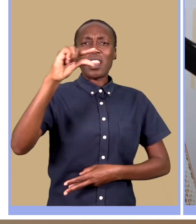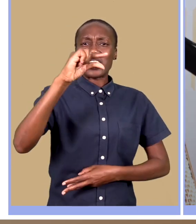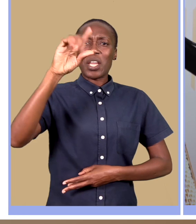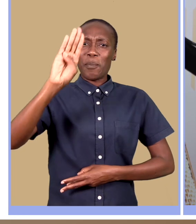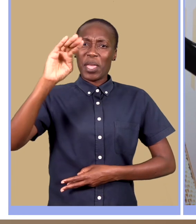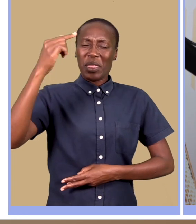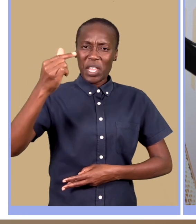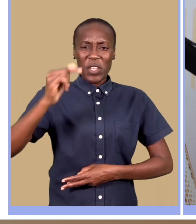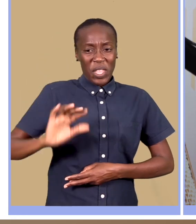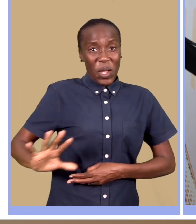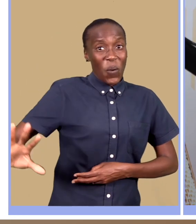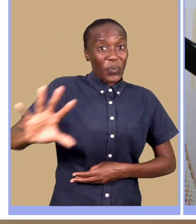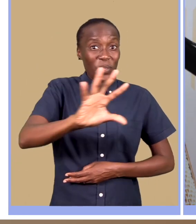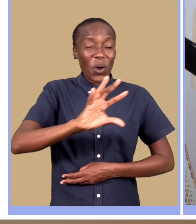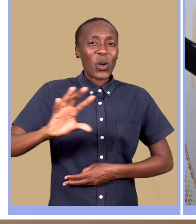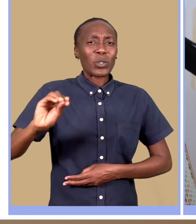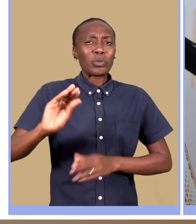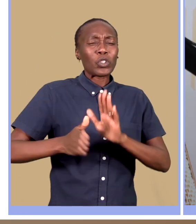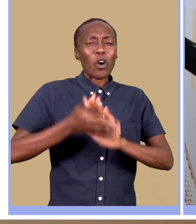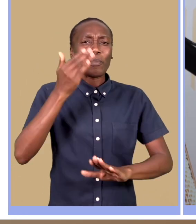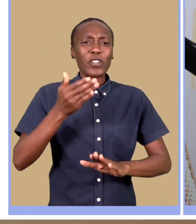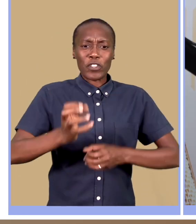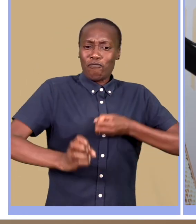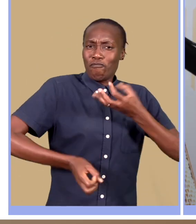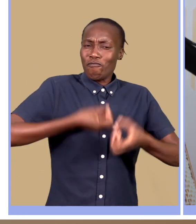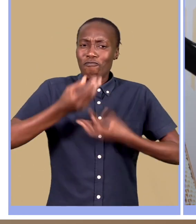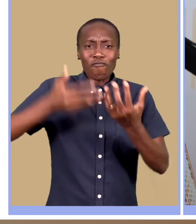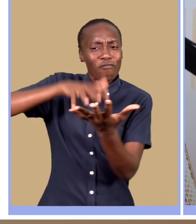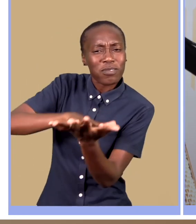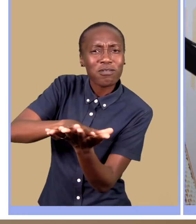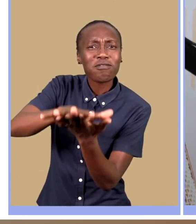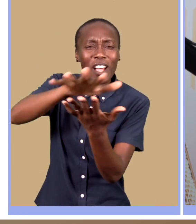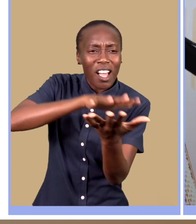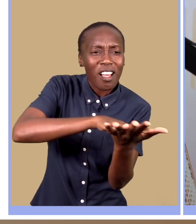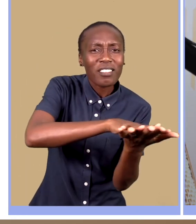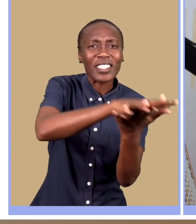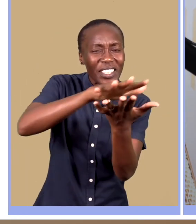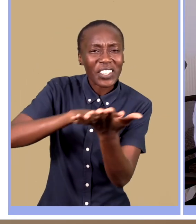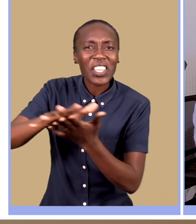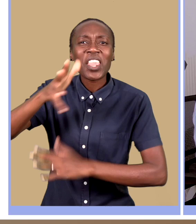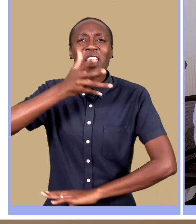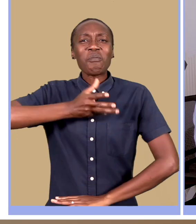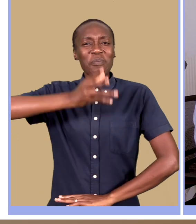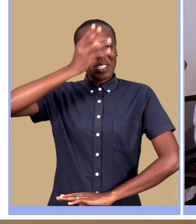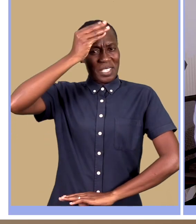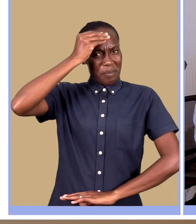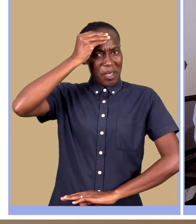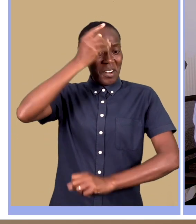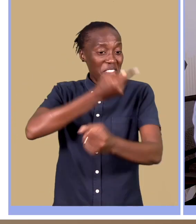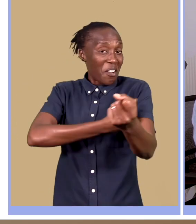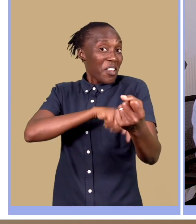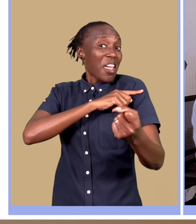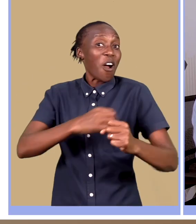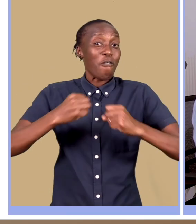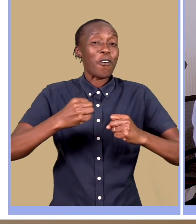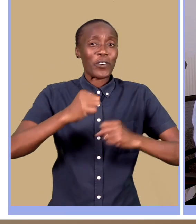São eles. E, portanto, toda a academia fica sensibilizada. E isso é muito mais forte no Brasil do que, por